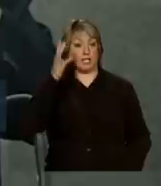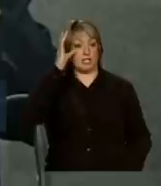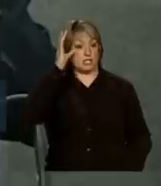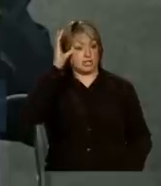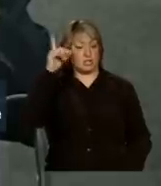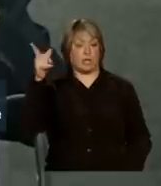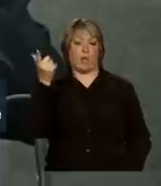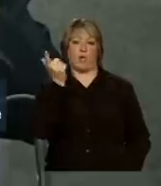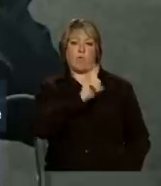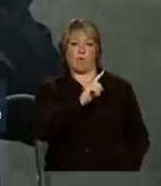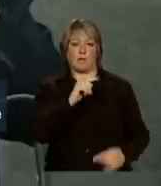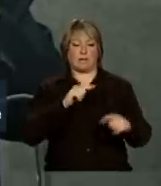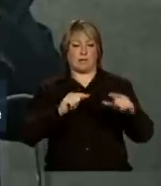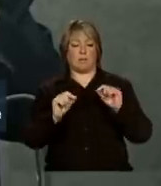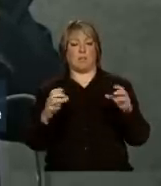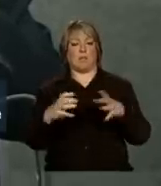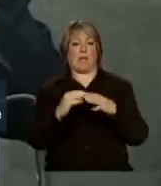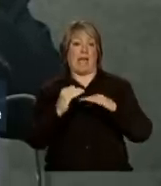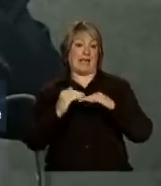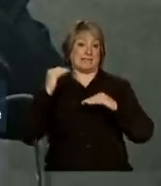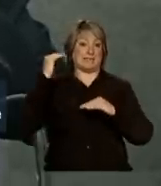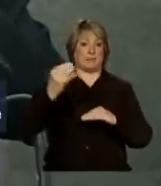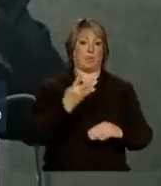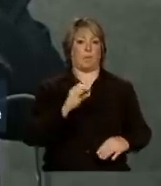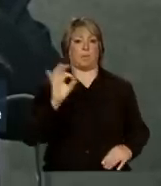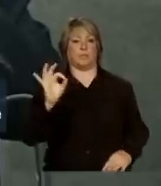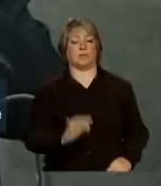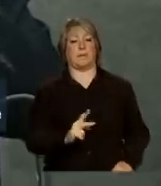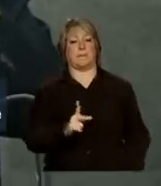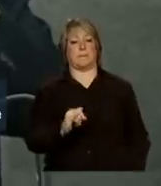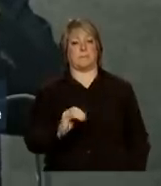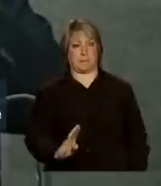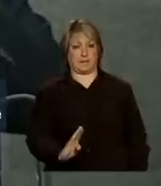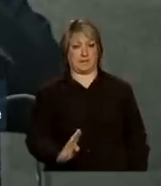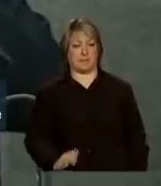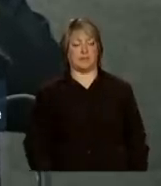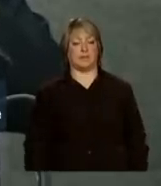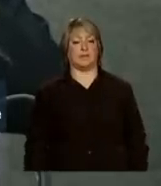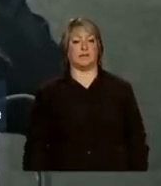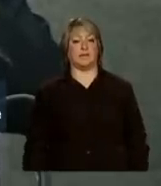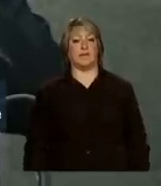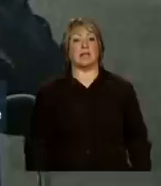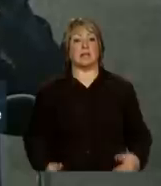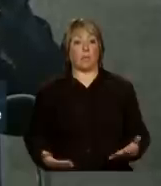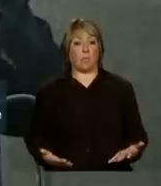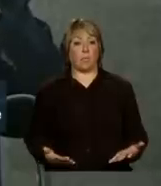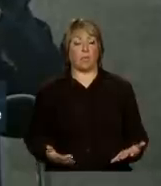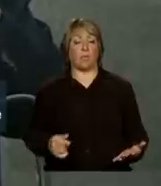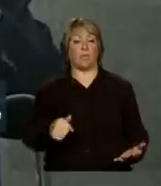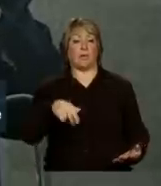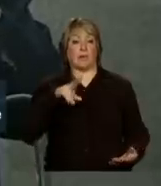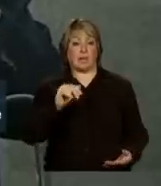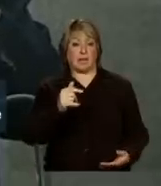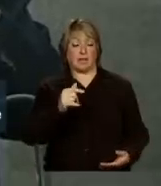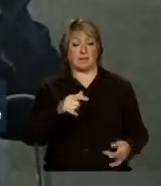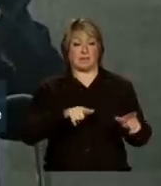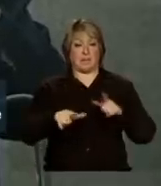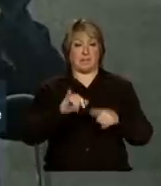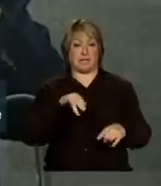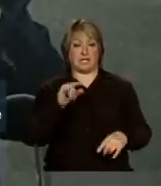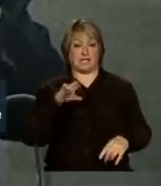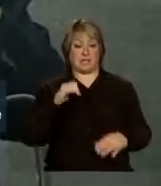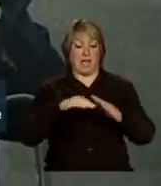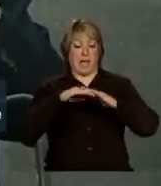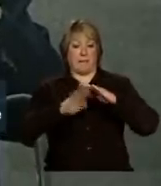com números acima de 40% do PIB Então quem trabalha com o índice abaixo de 20%